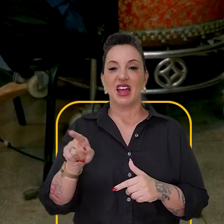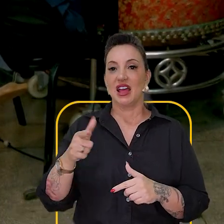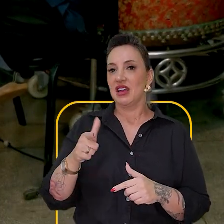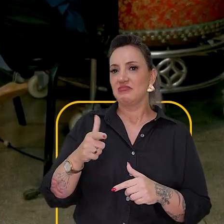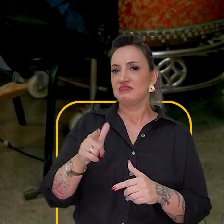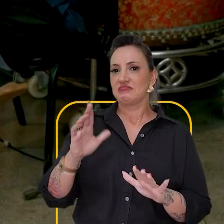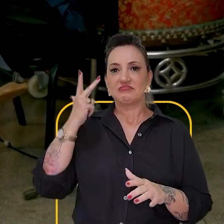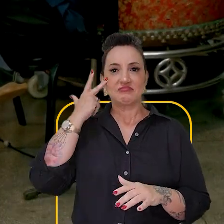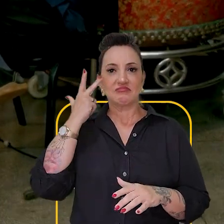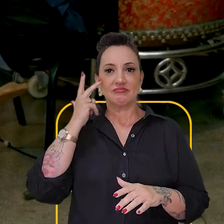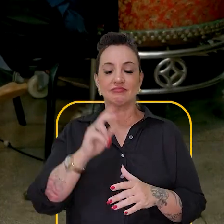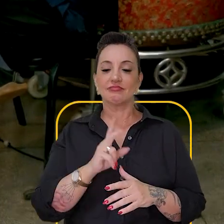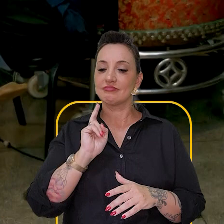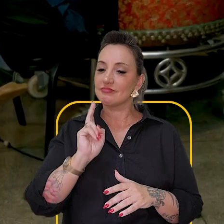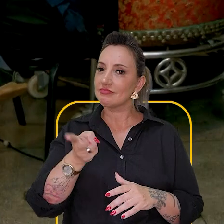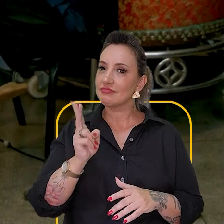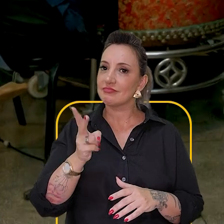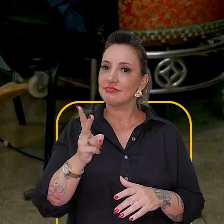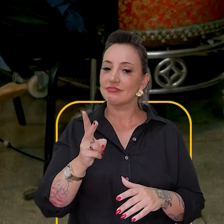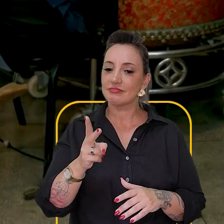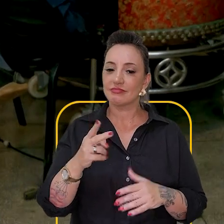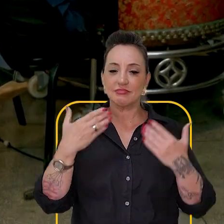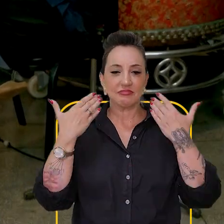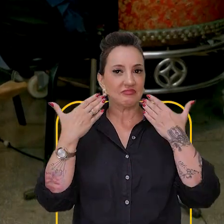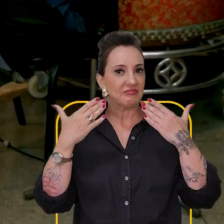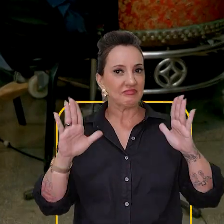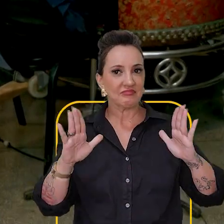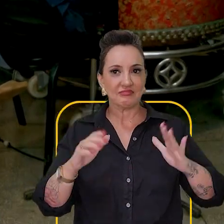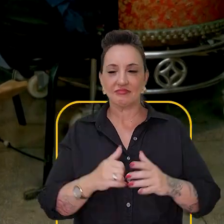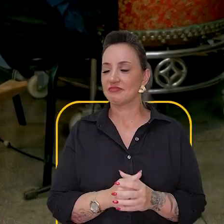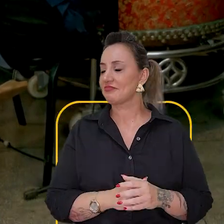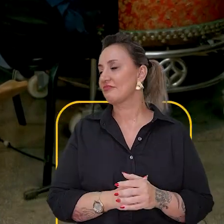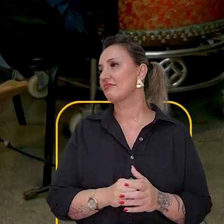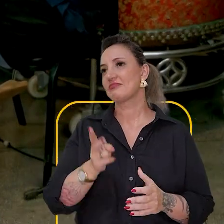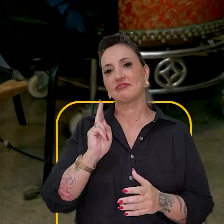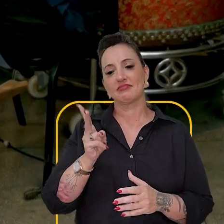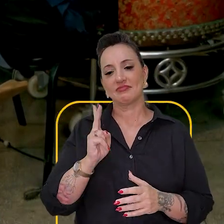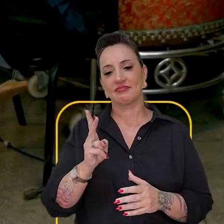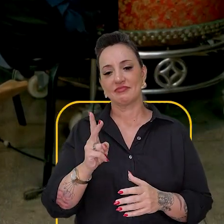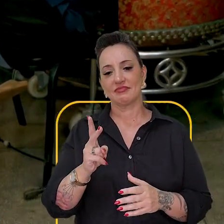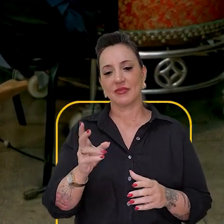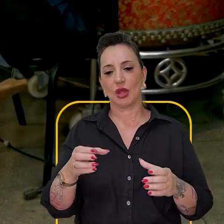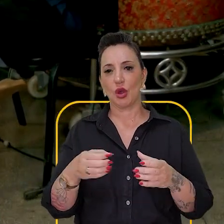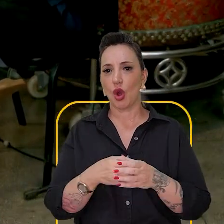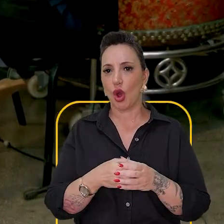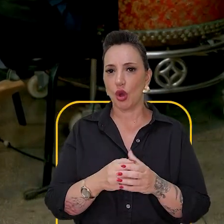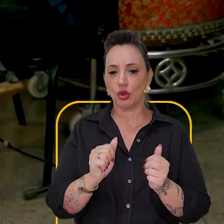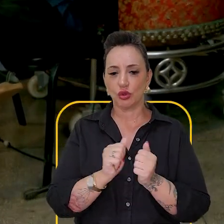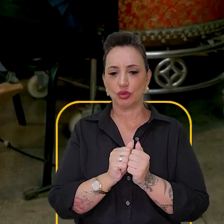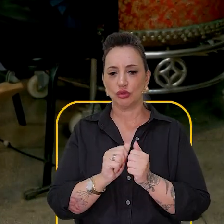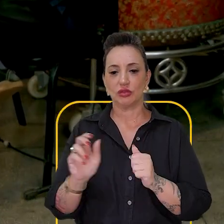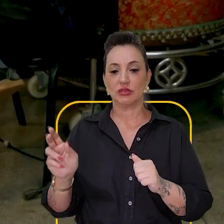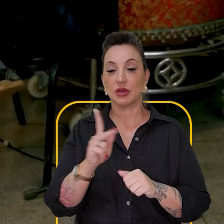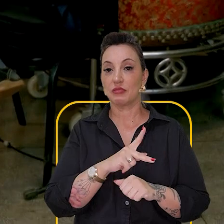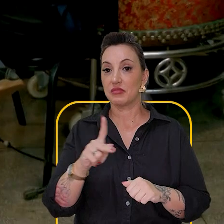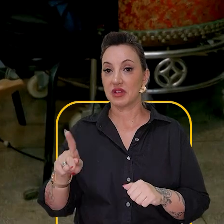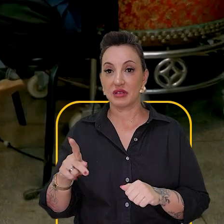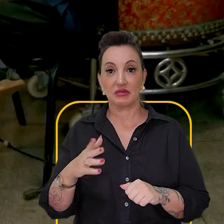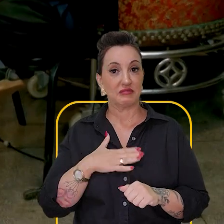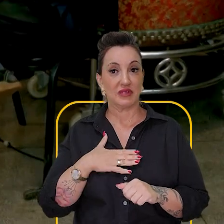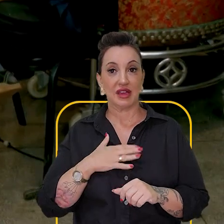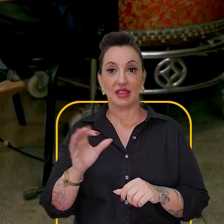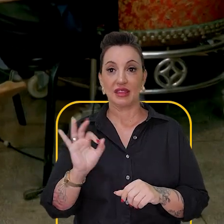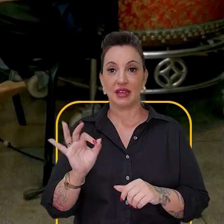eu também não sei dizer eu vou te contar um caso inclusive e ele não ele sempre muito aberto muito sempre sempre